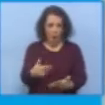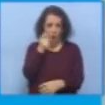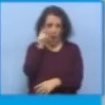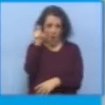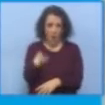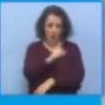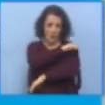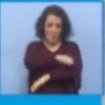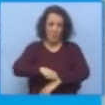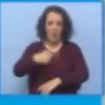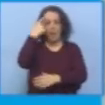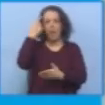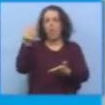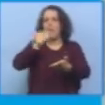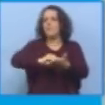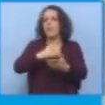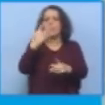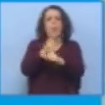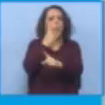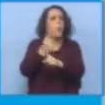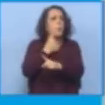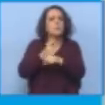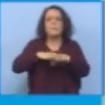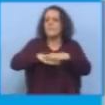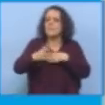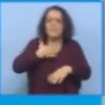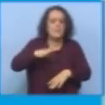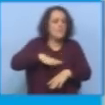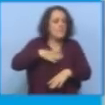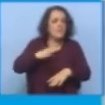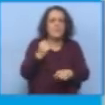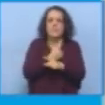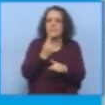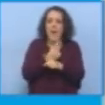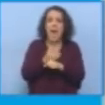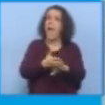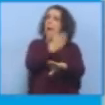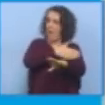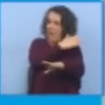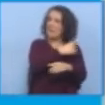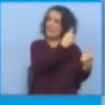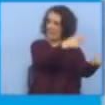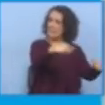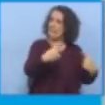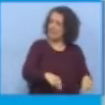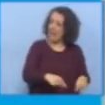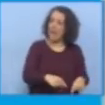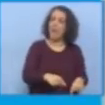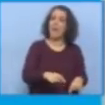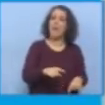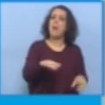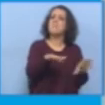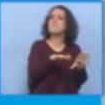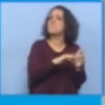aspas, uma série de coisas para fazer, que participar, que já existiam antes. Sim, e ele claro. continua o mesmo, mas agora com